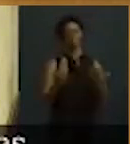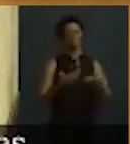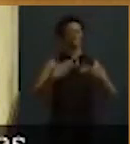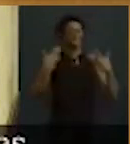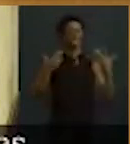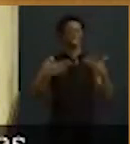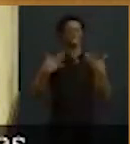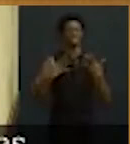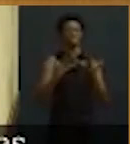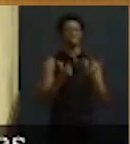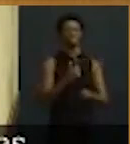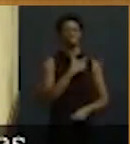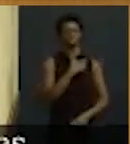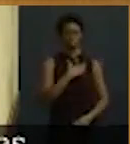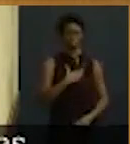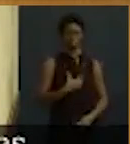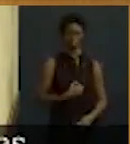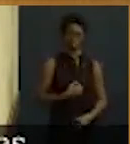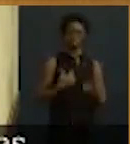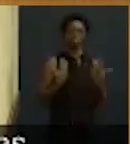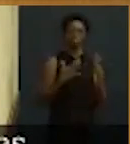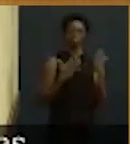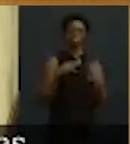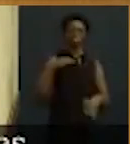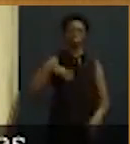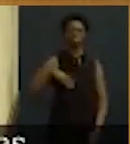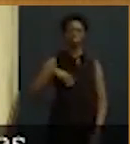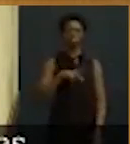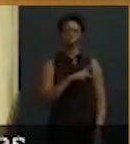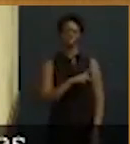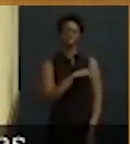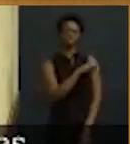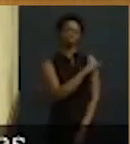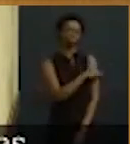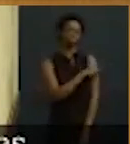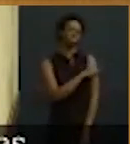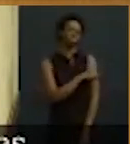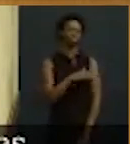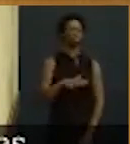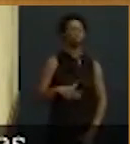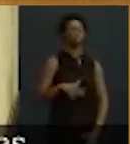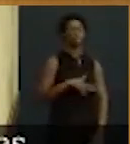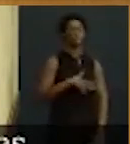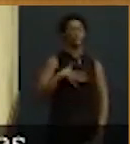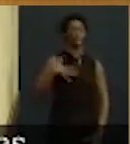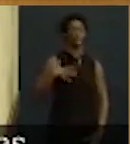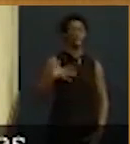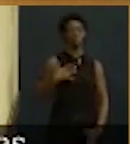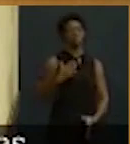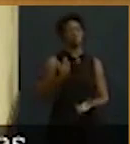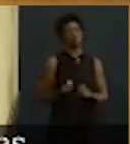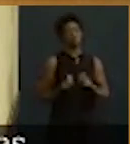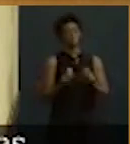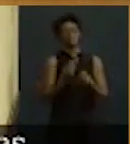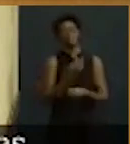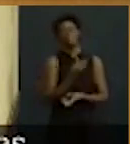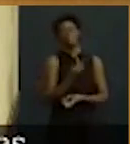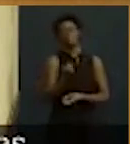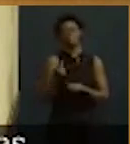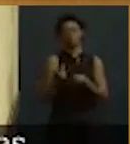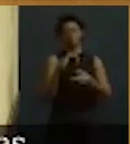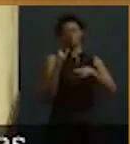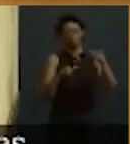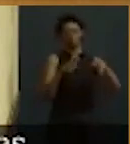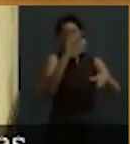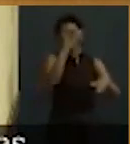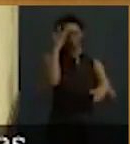por recebermos o colar do mérito do Ministério Público do Estado do Rio de Janeiro, honra concedida a poucos, o que aumenta o nosso